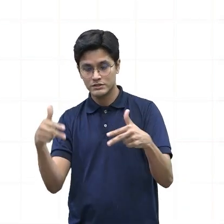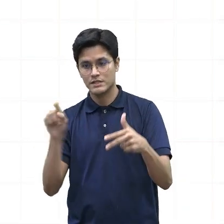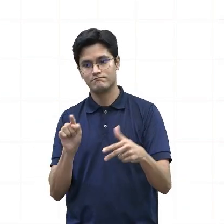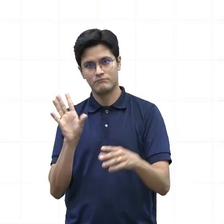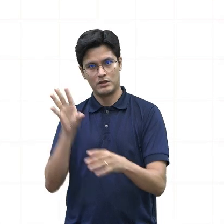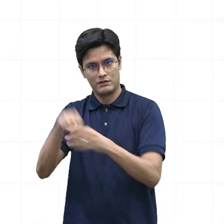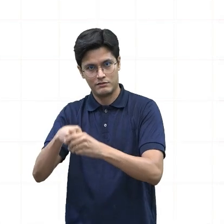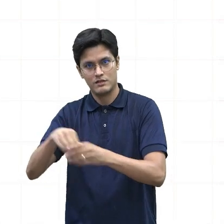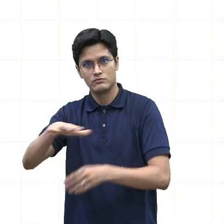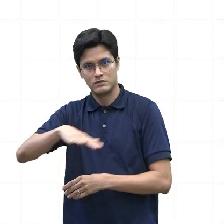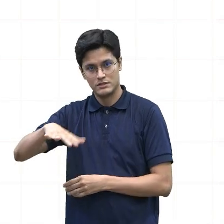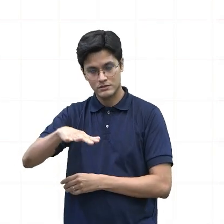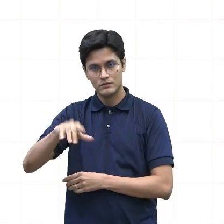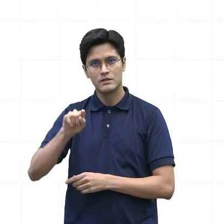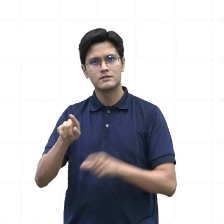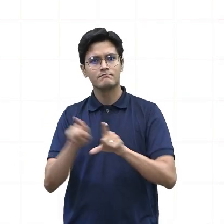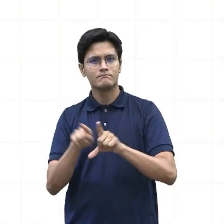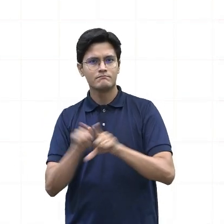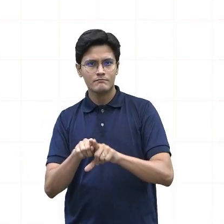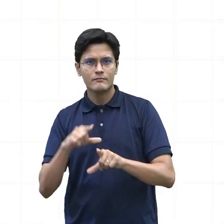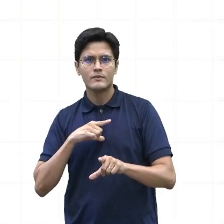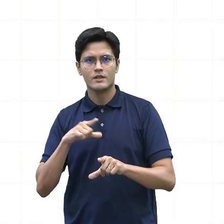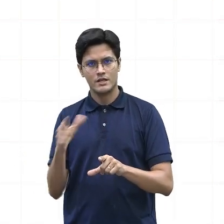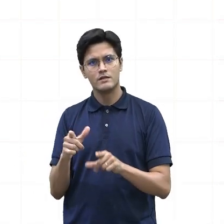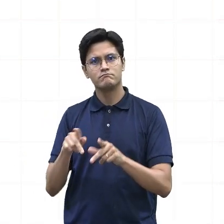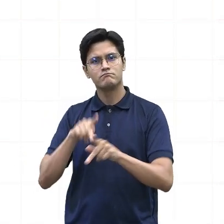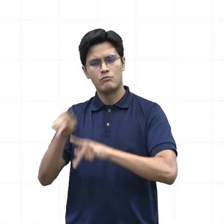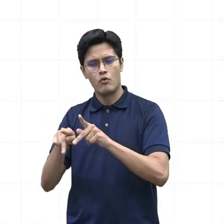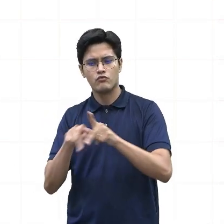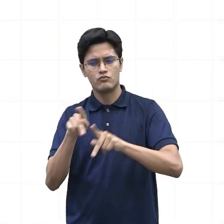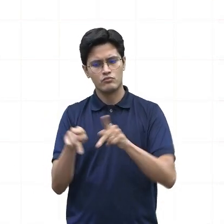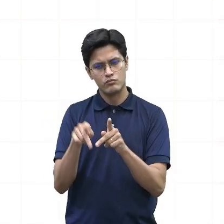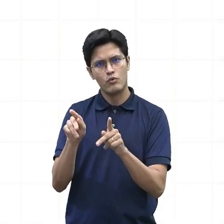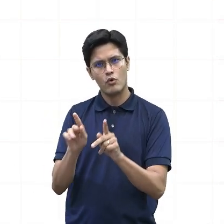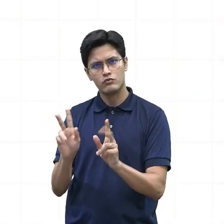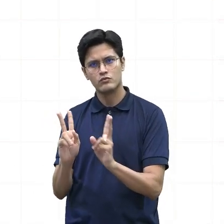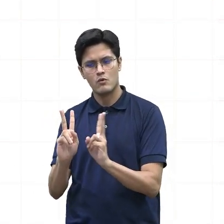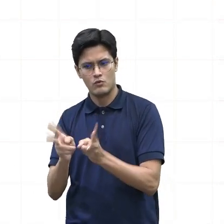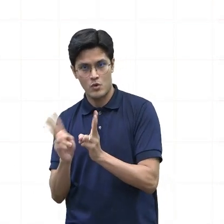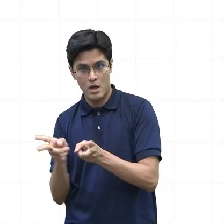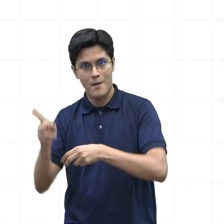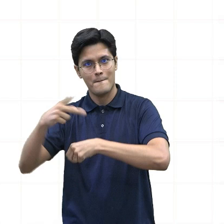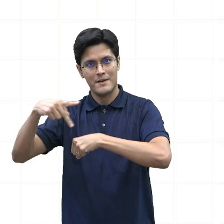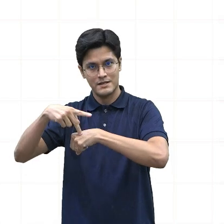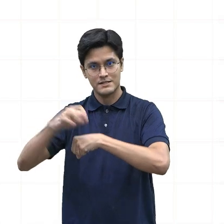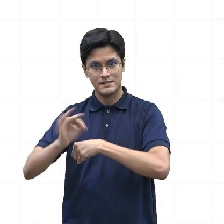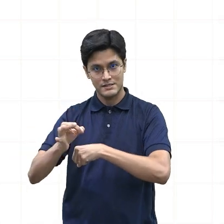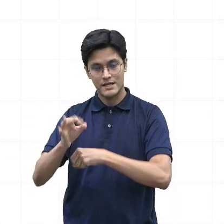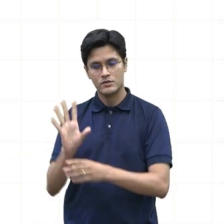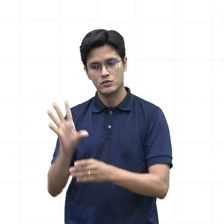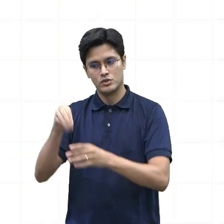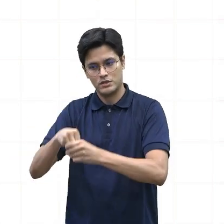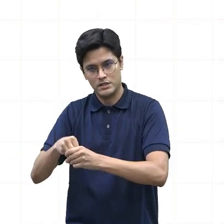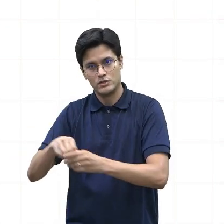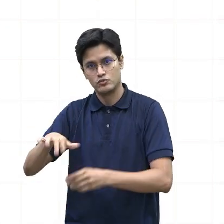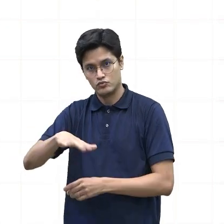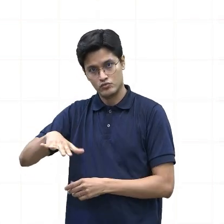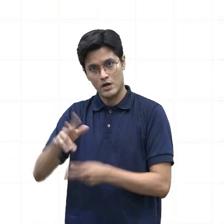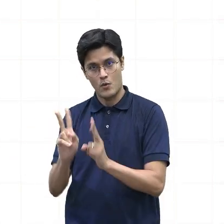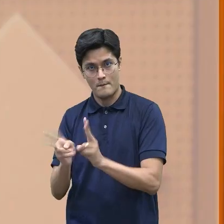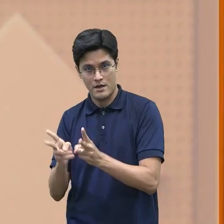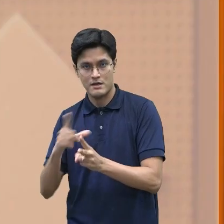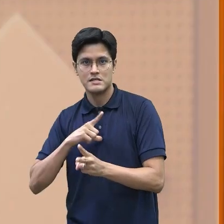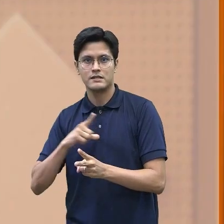desse território e muitas coexistem no mesmo país. O que isso quer dizer? Que dentro do mesmo território nós temos